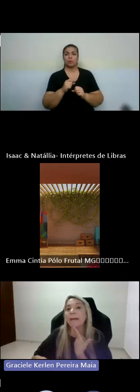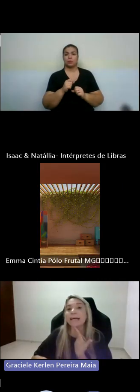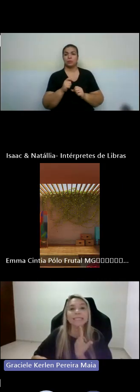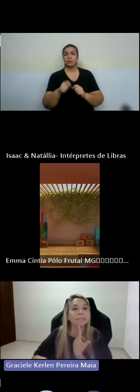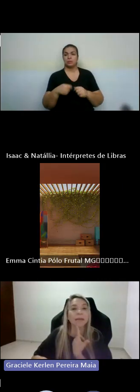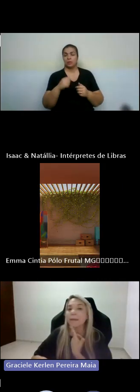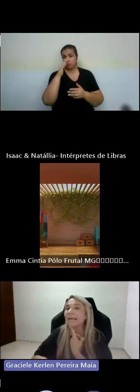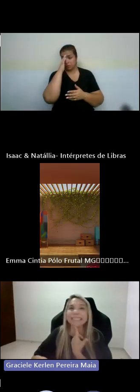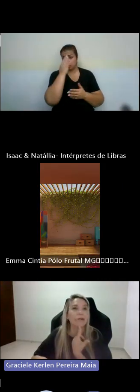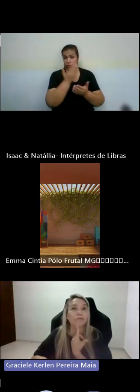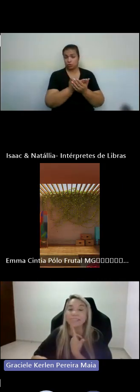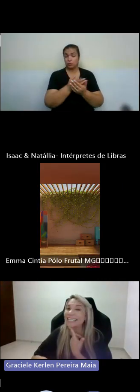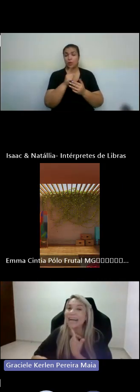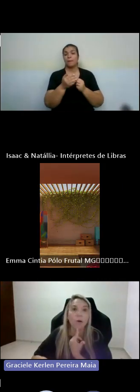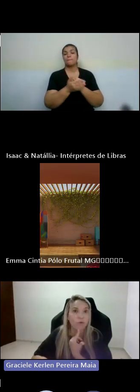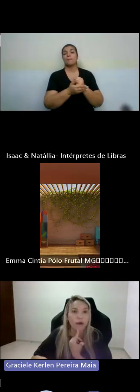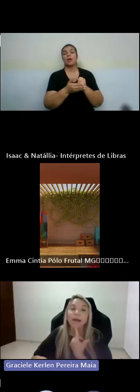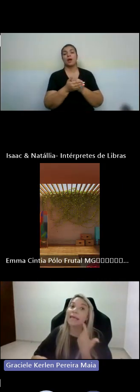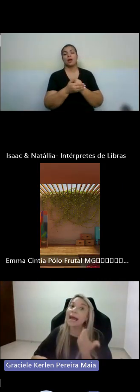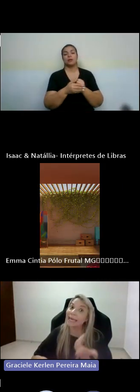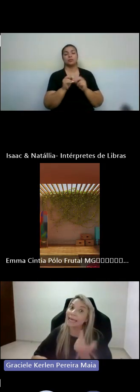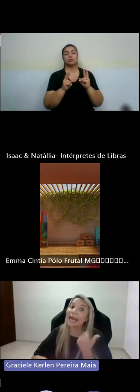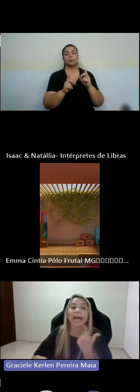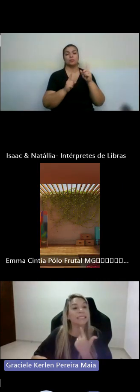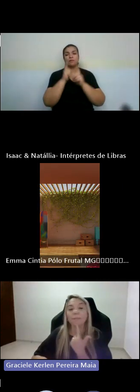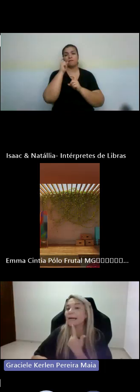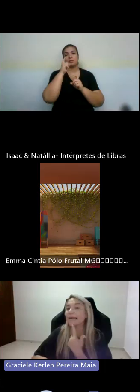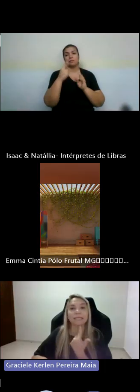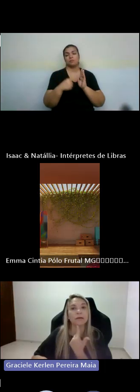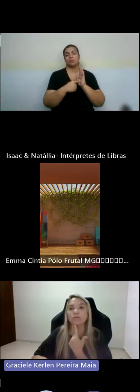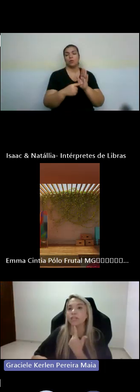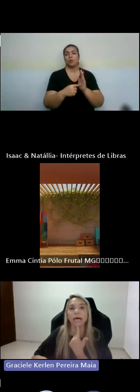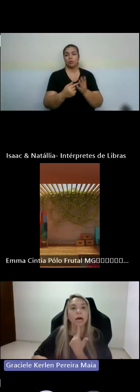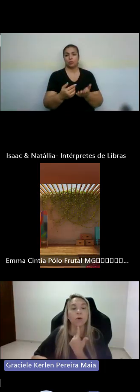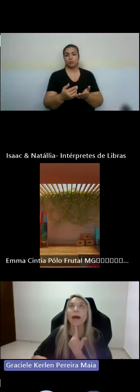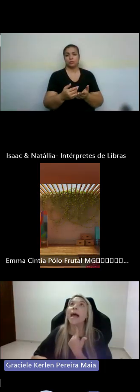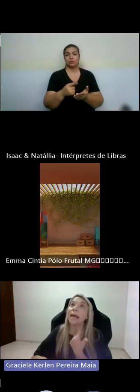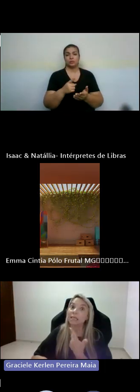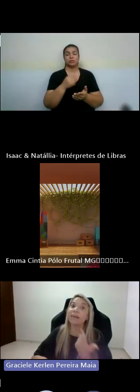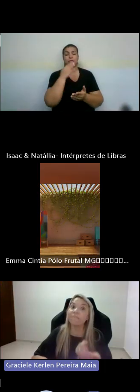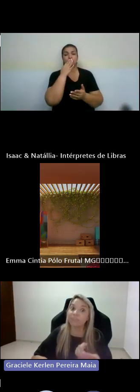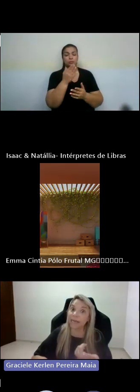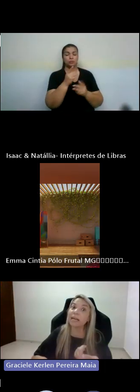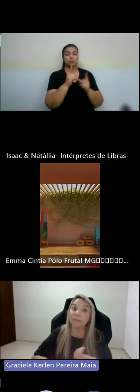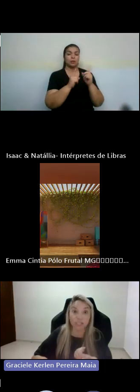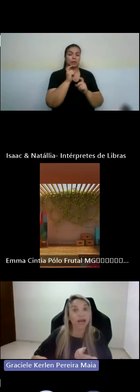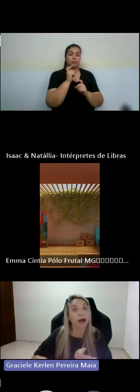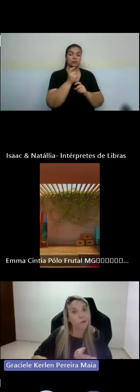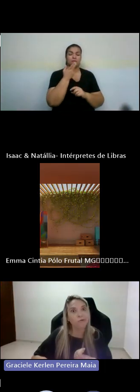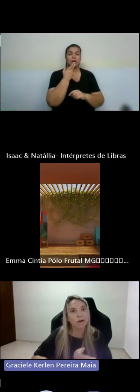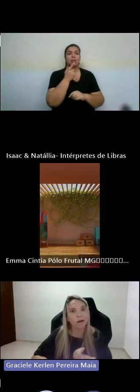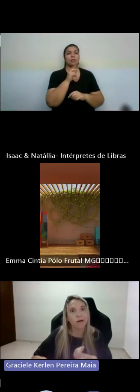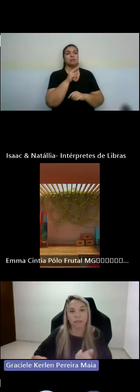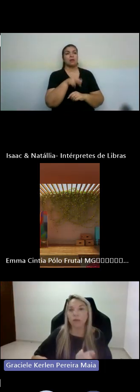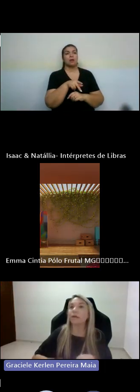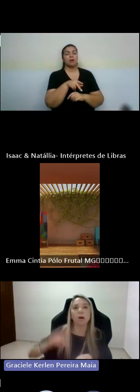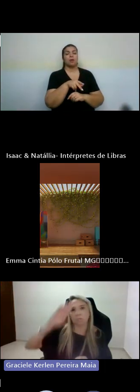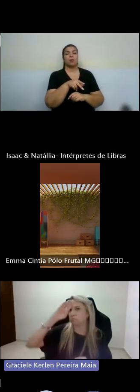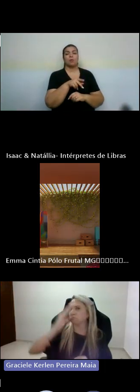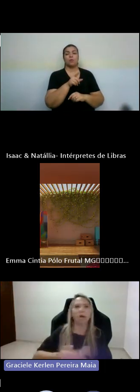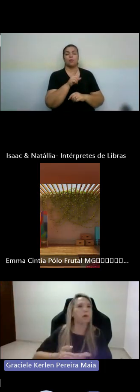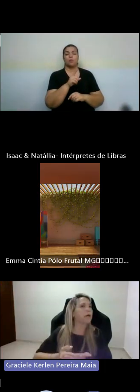fazer a base na marcação facial. E aí, essa marcação de não, ela já vira gramatical.